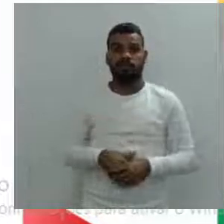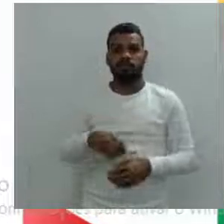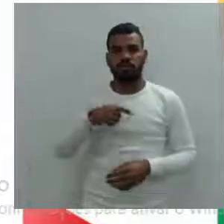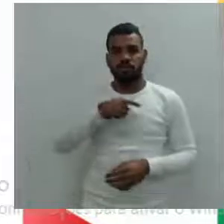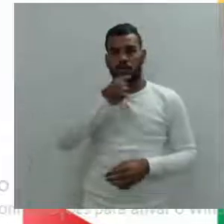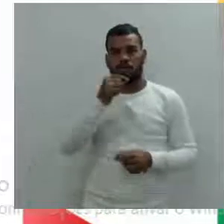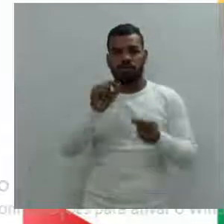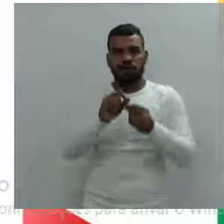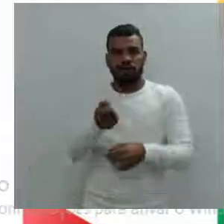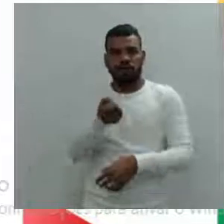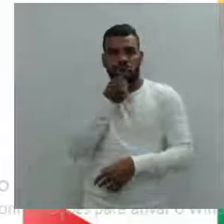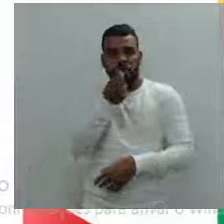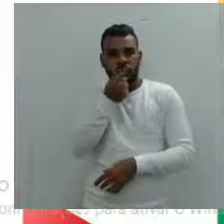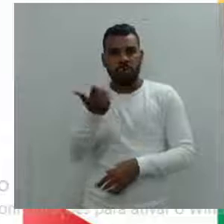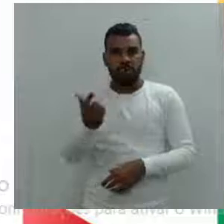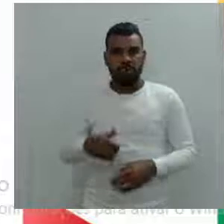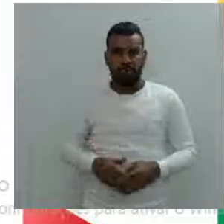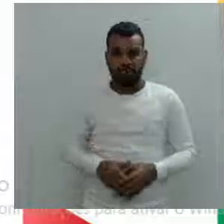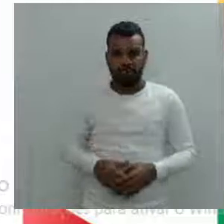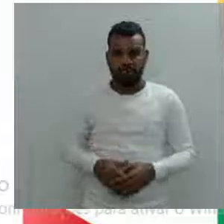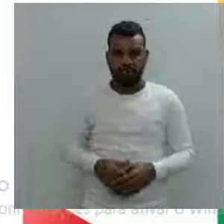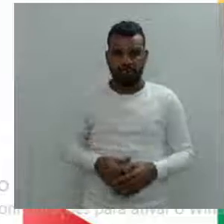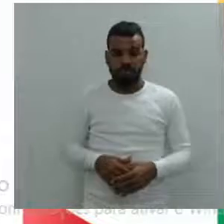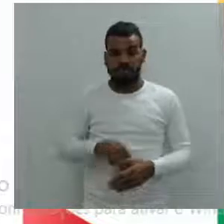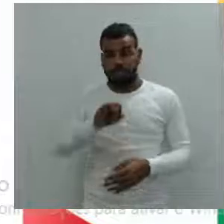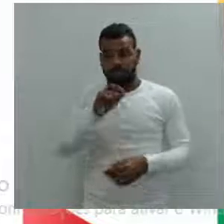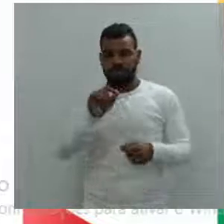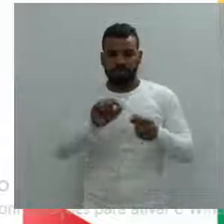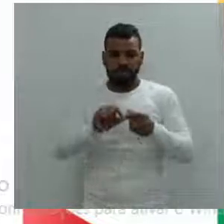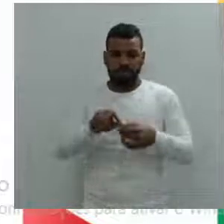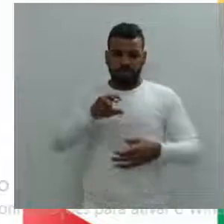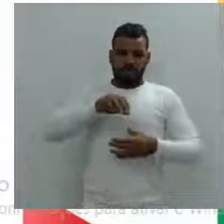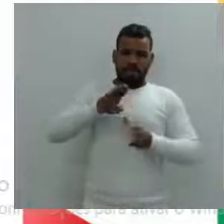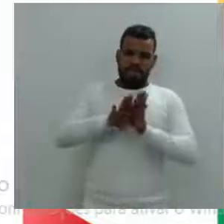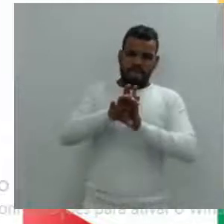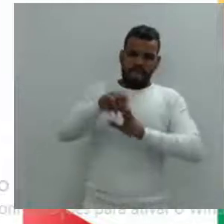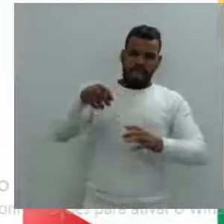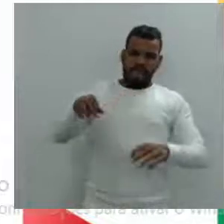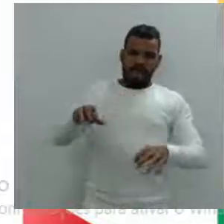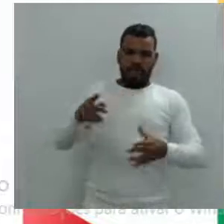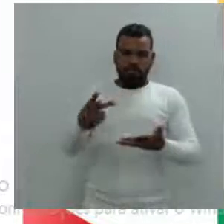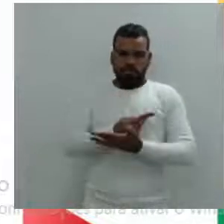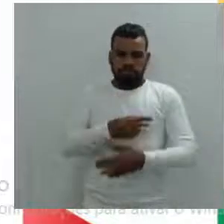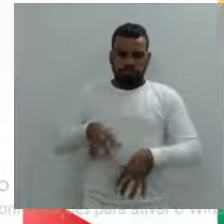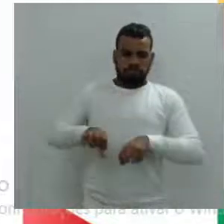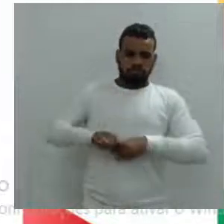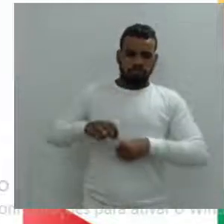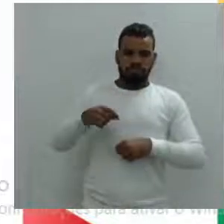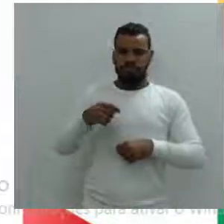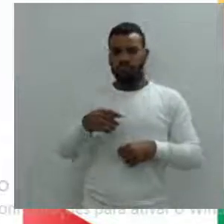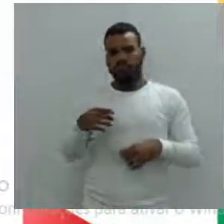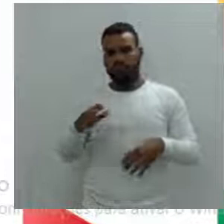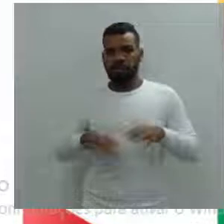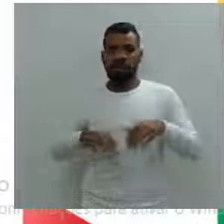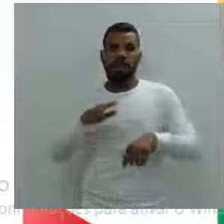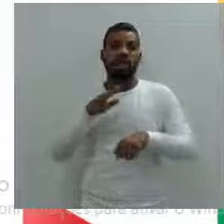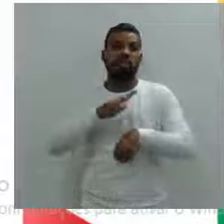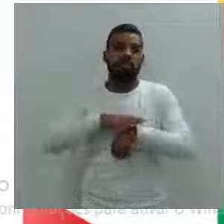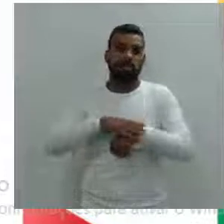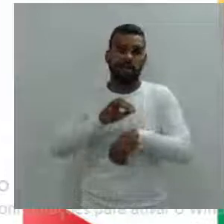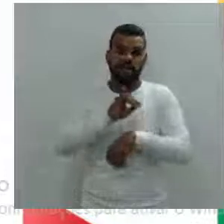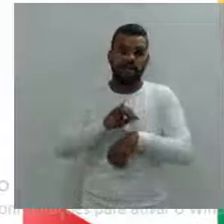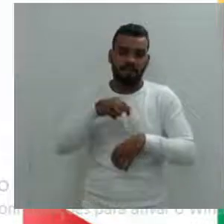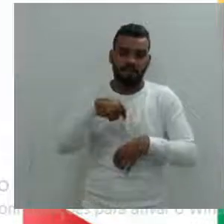criou antibióticos, né? Hoje, se você está com alguma infecção bacteriana, dependendo da